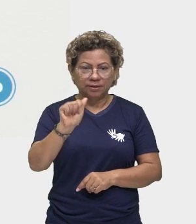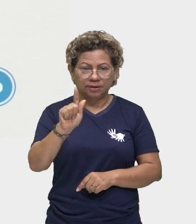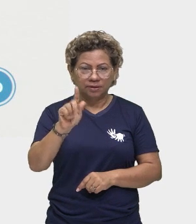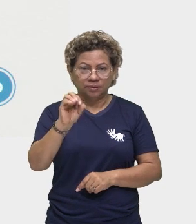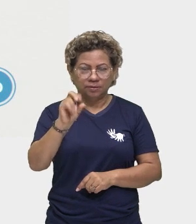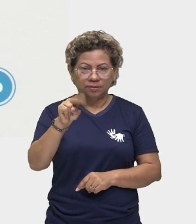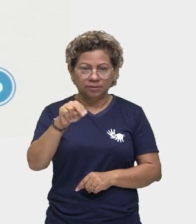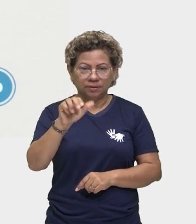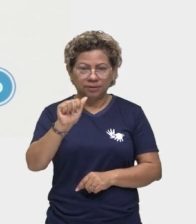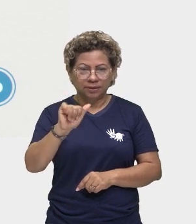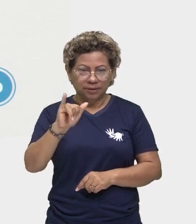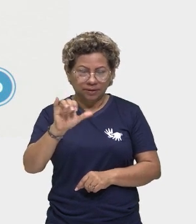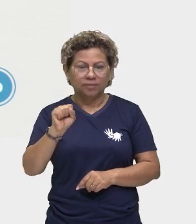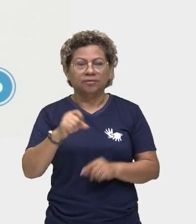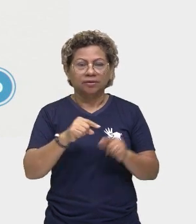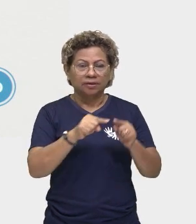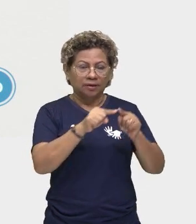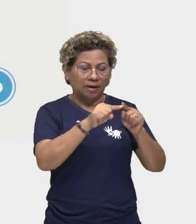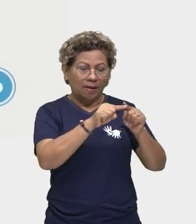3, 4,